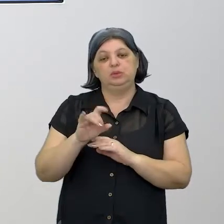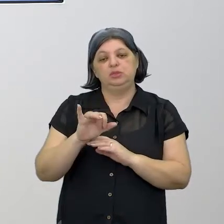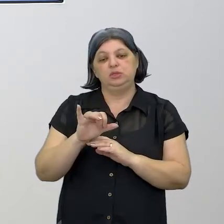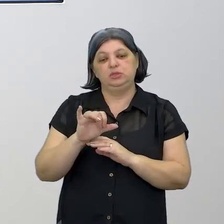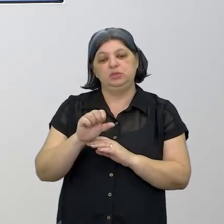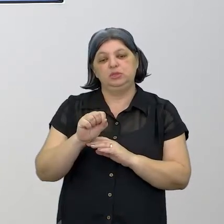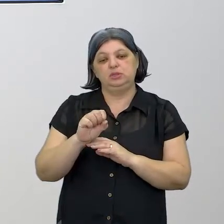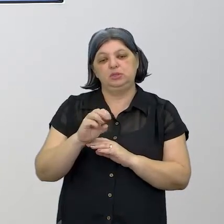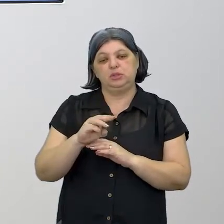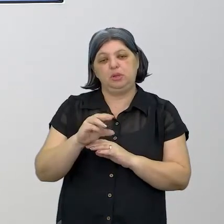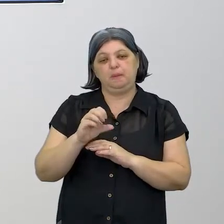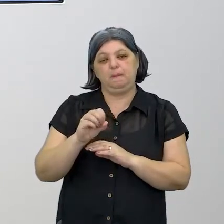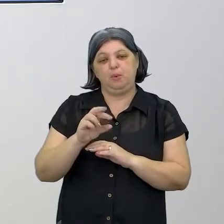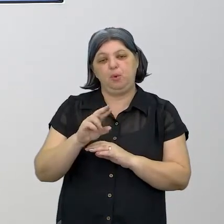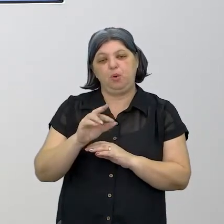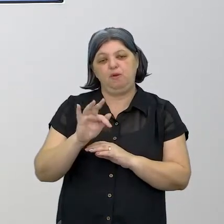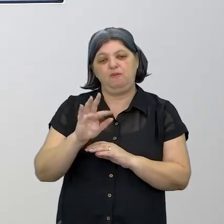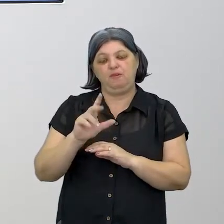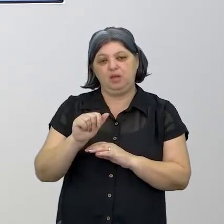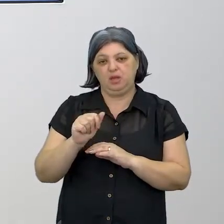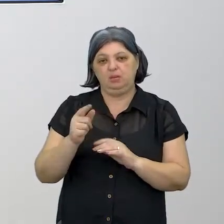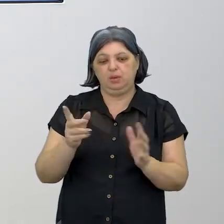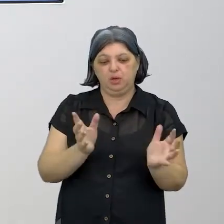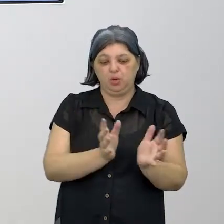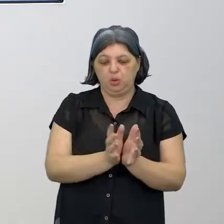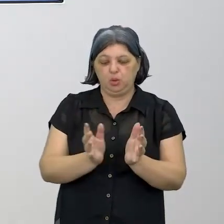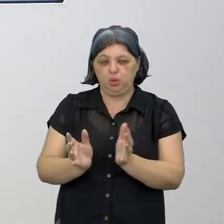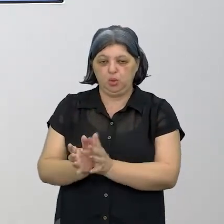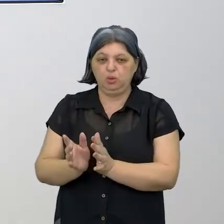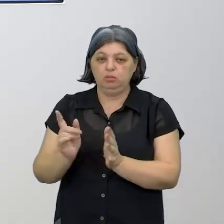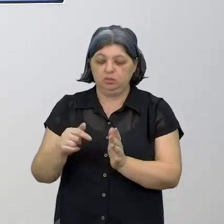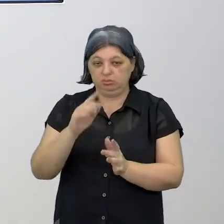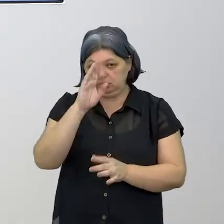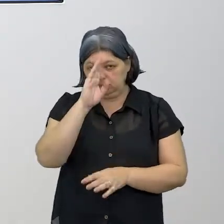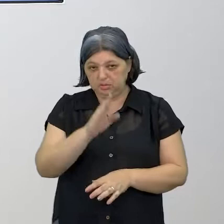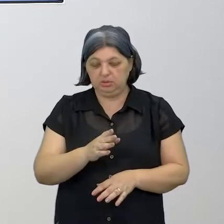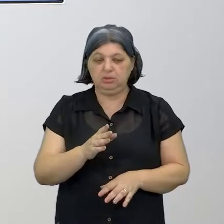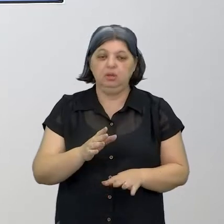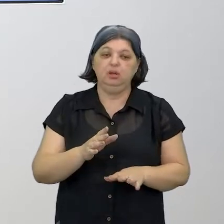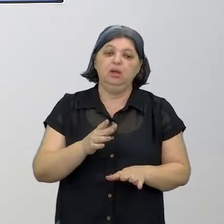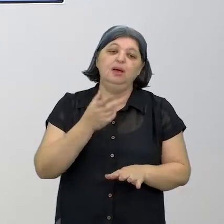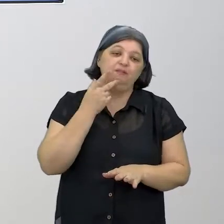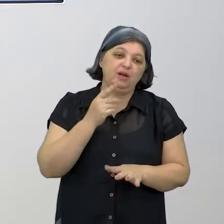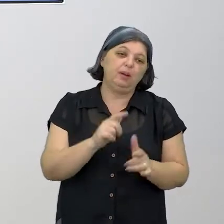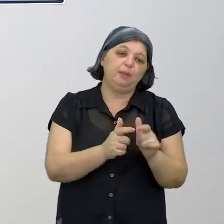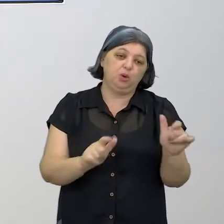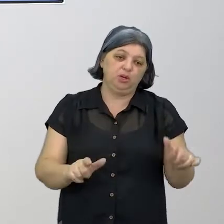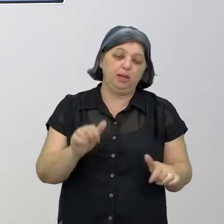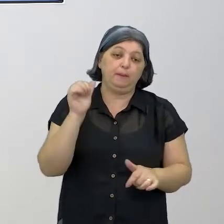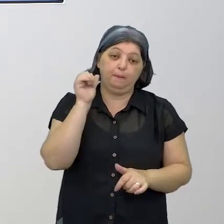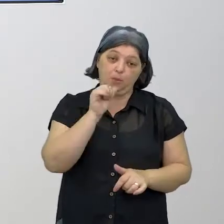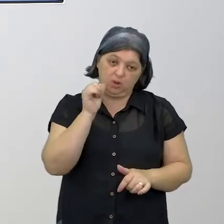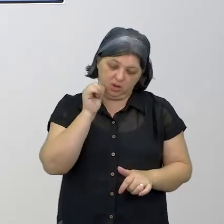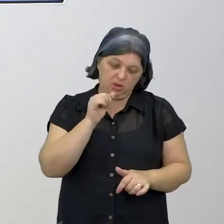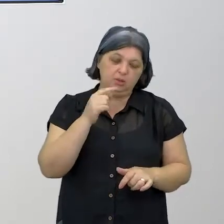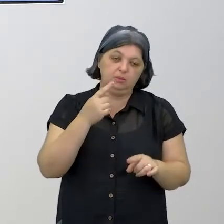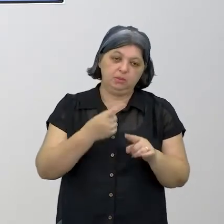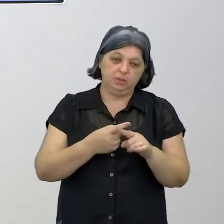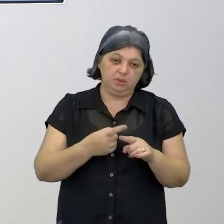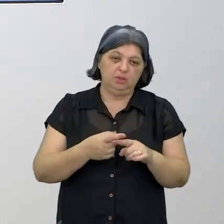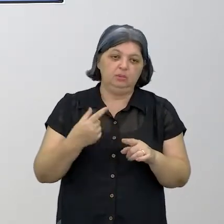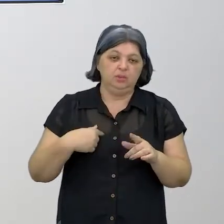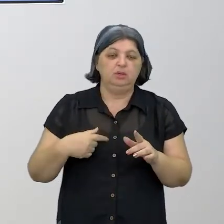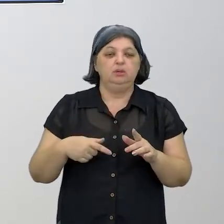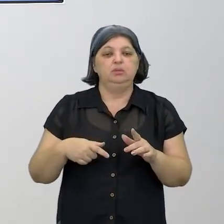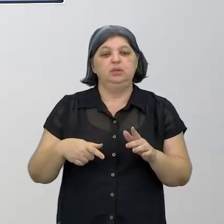pode afetar esses dois grupos igualmente. A gente normalmente fala mais sobre mulheres, porque existe sempre mais discussões, por exemplo,